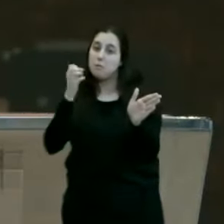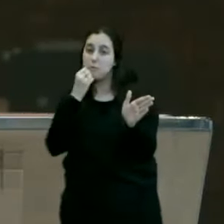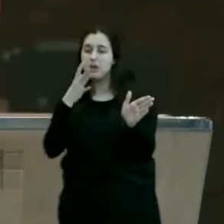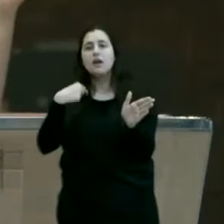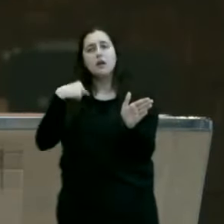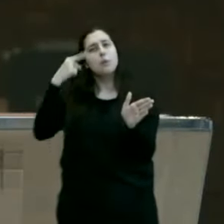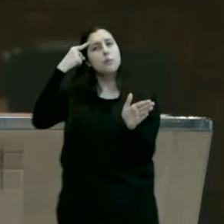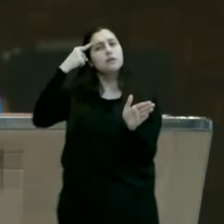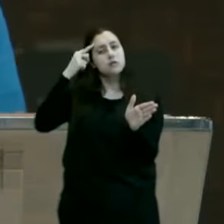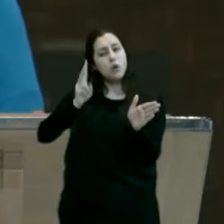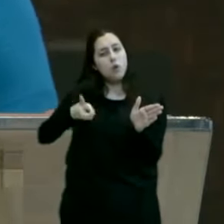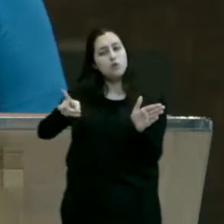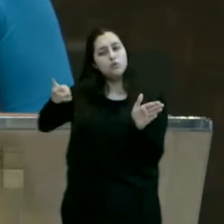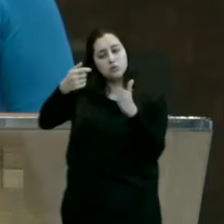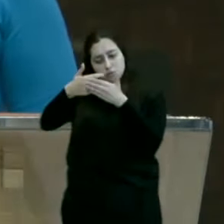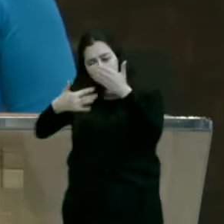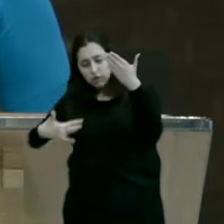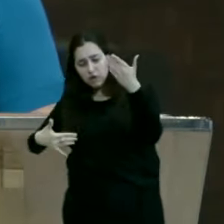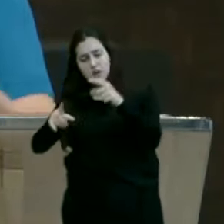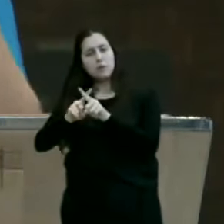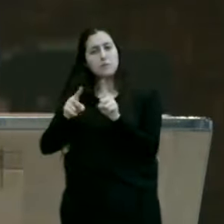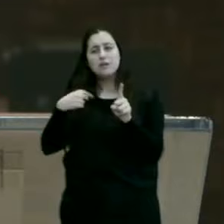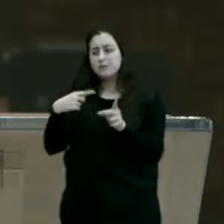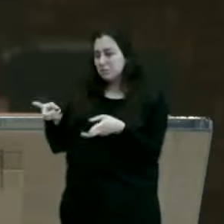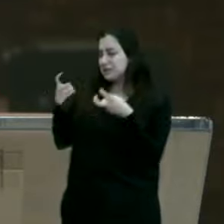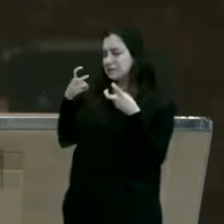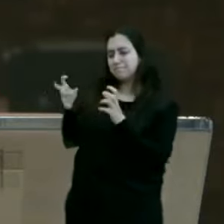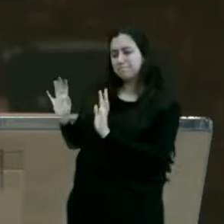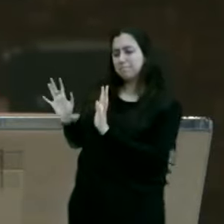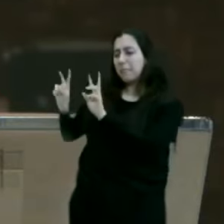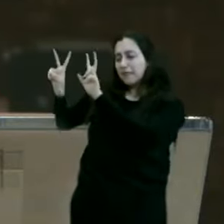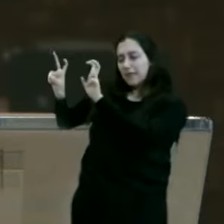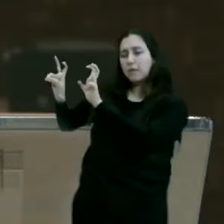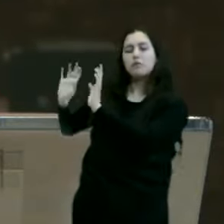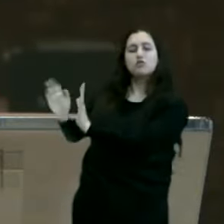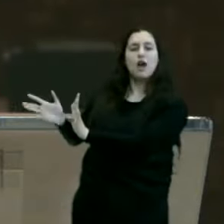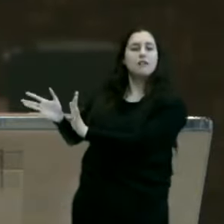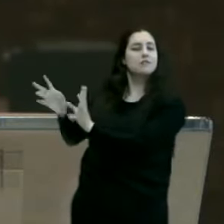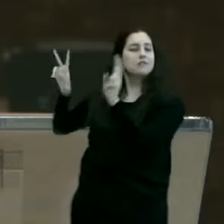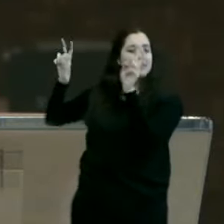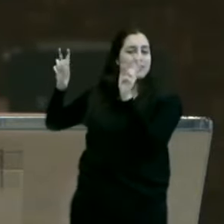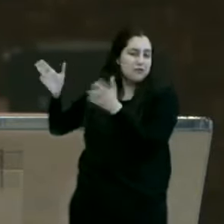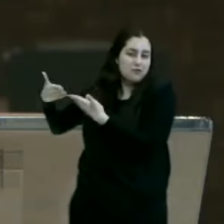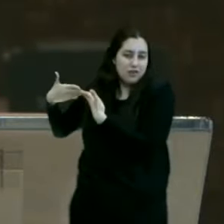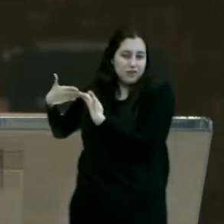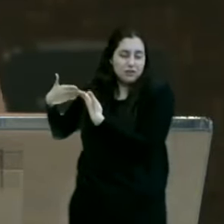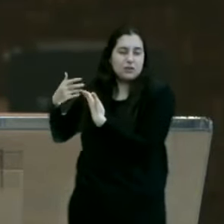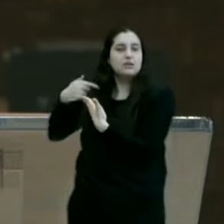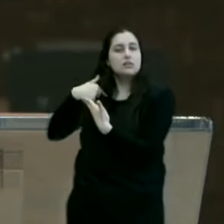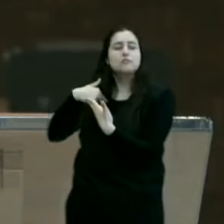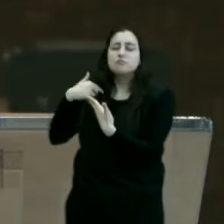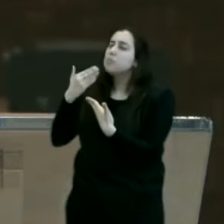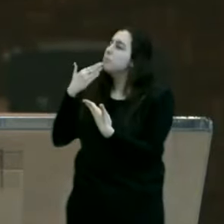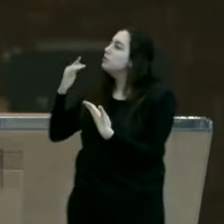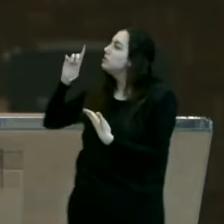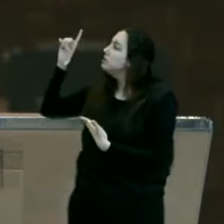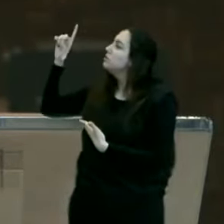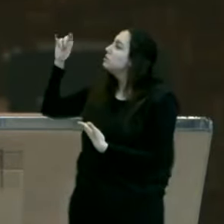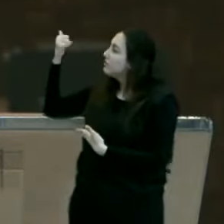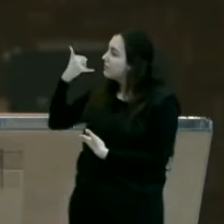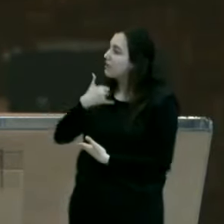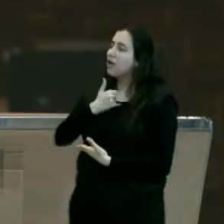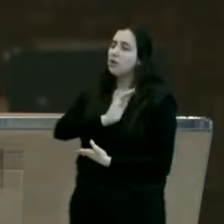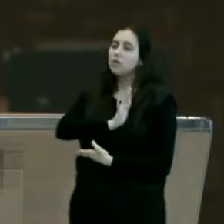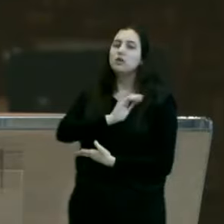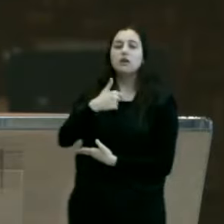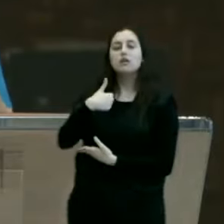Mas entendi que a série tinha terminado. Mas fui orar ao Senhor, porque algo no meu coração domingo passado nasceu, e fui